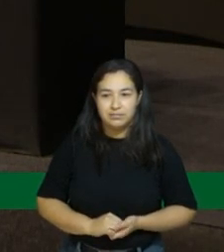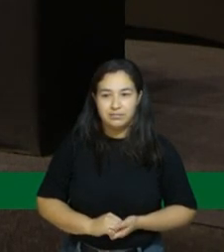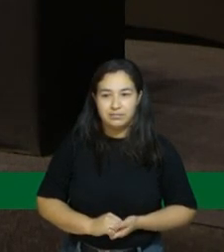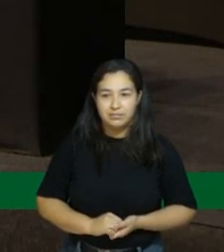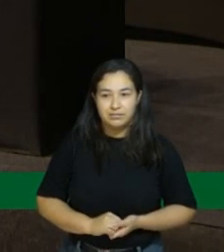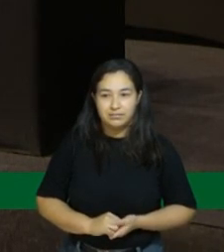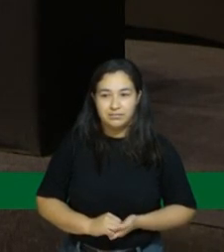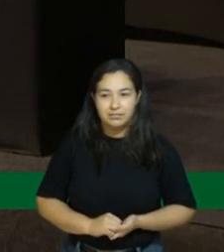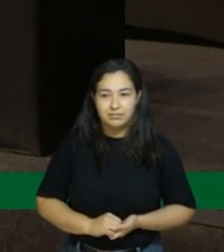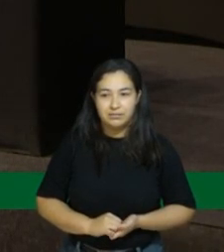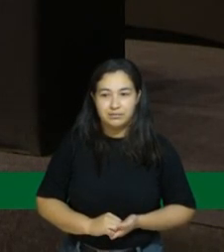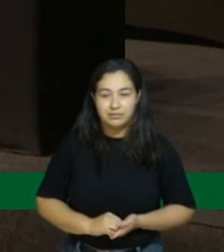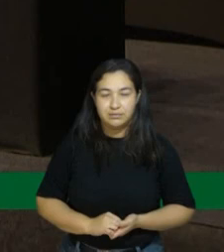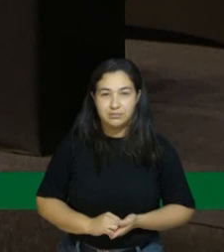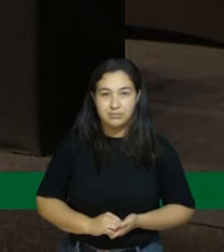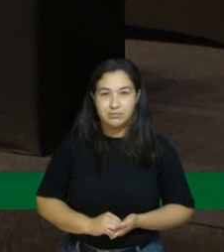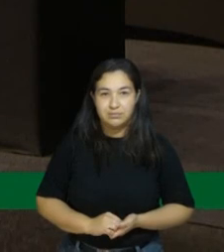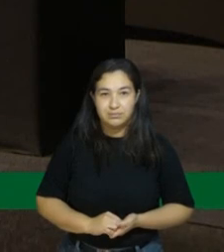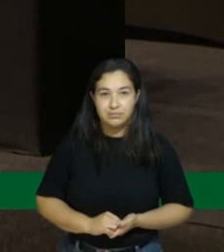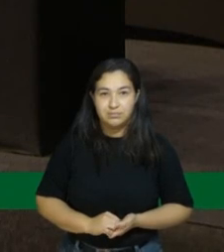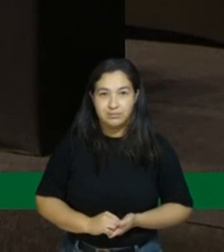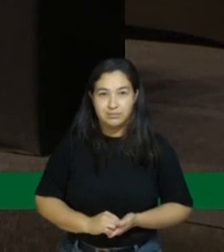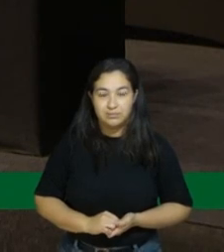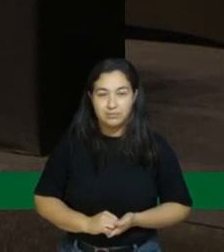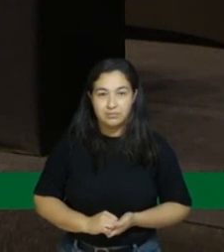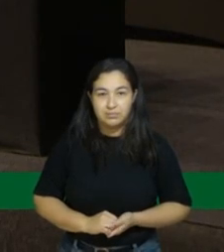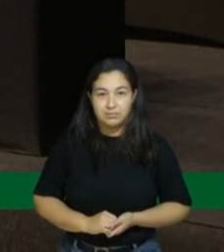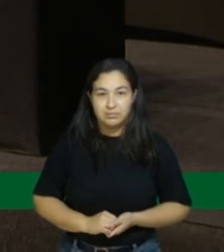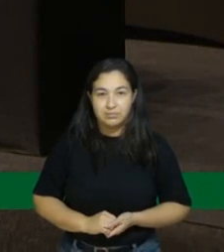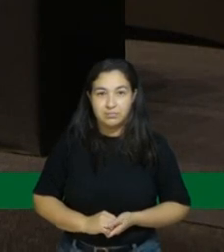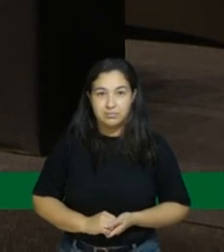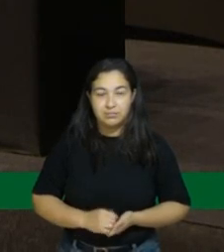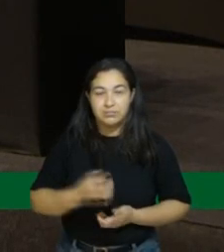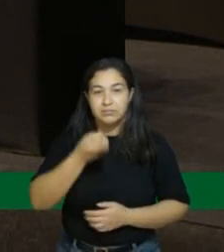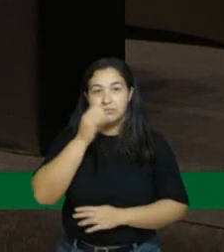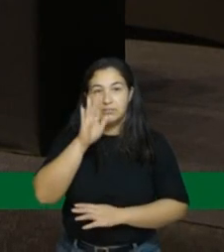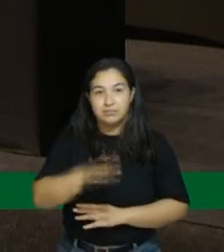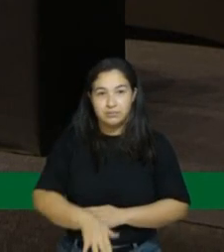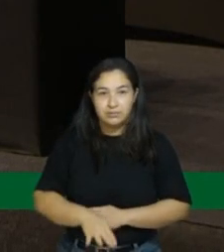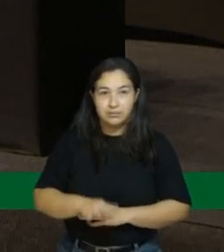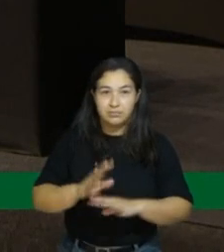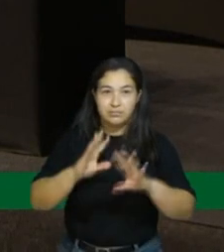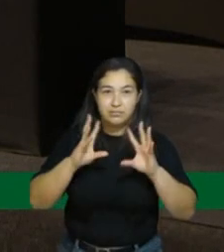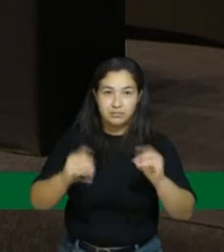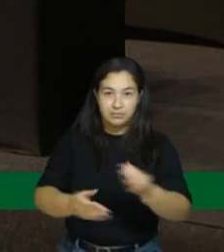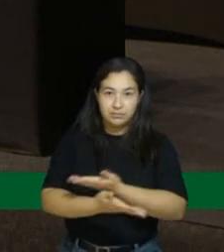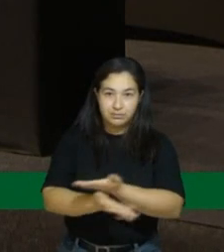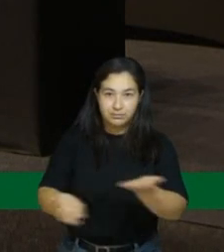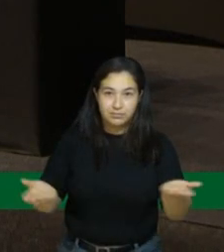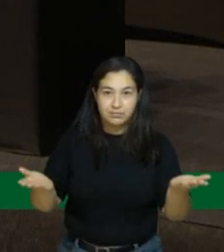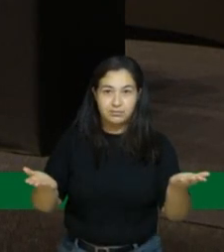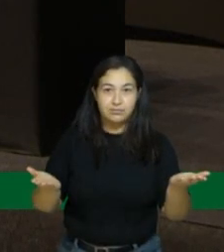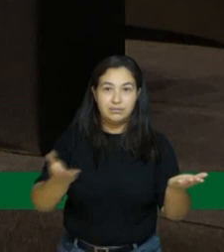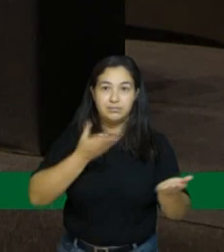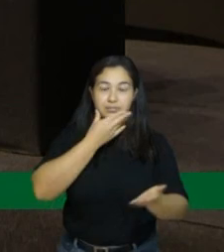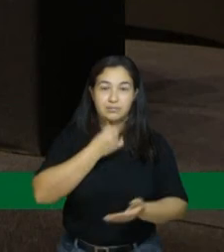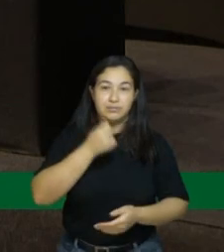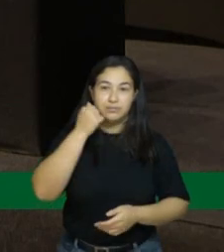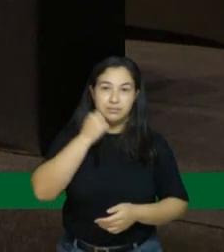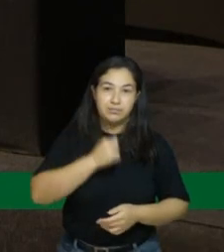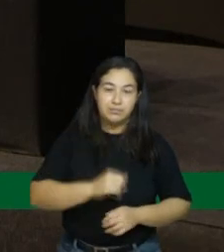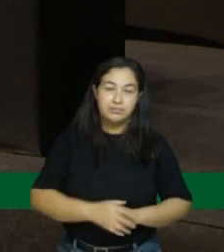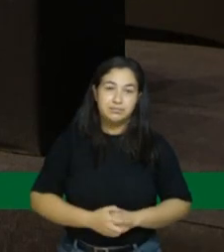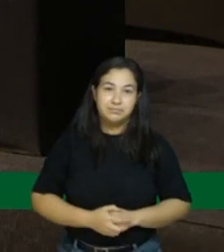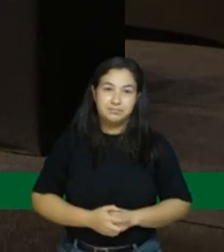tem direito a 10 é boa tarde a todos a todas